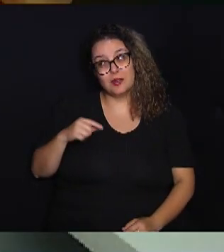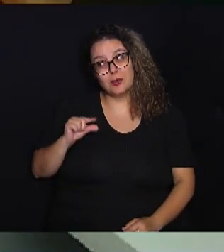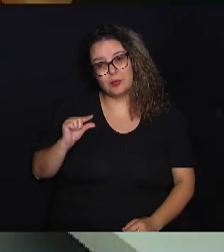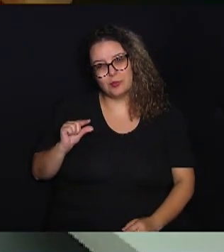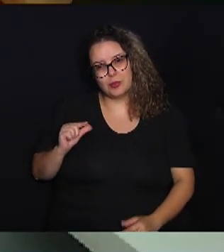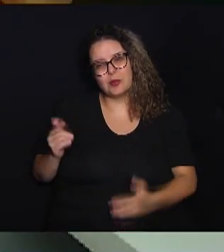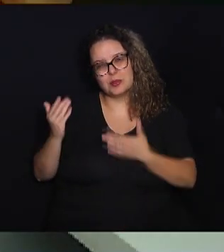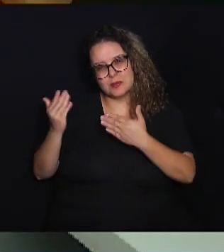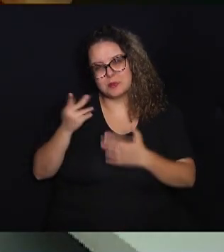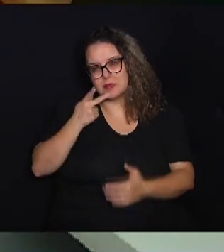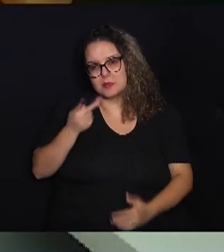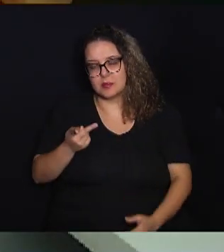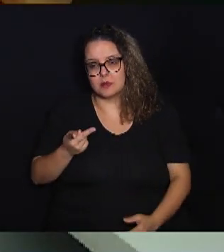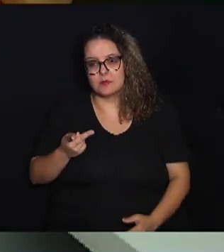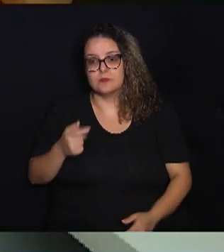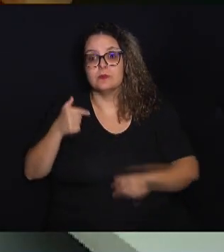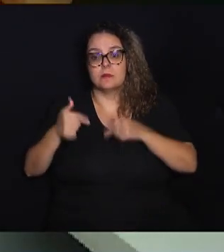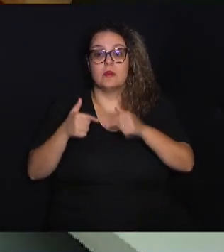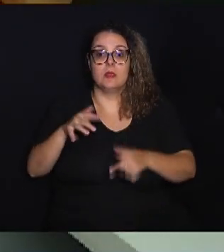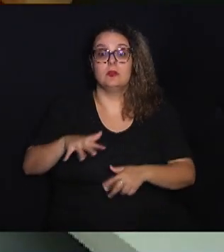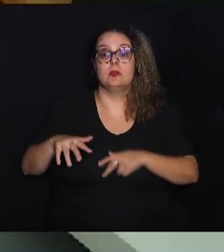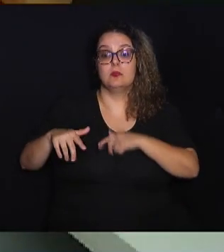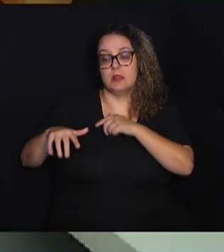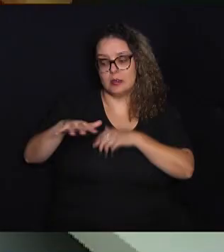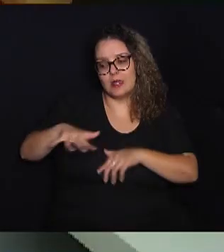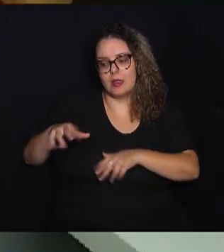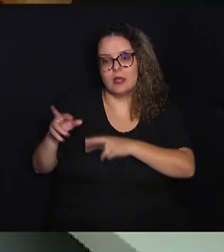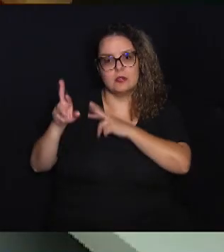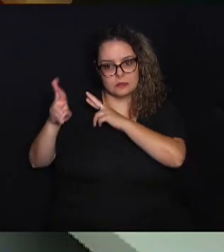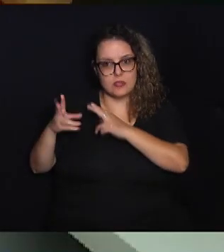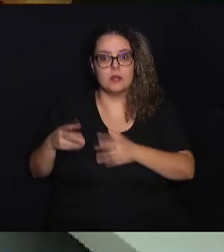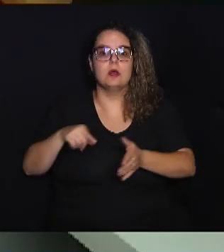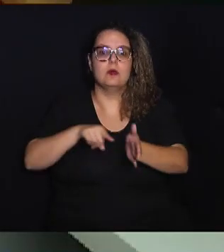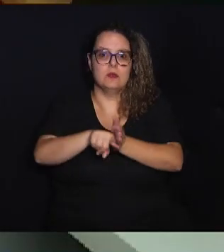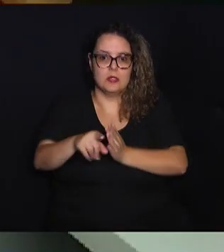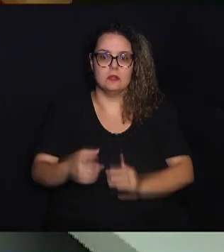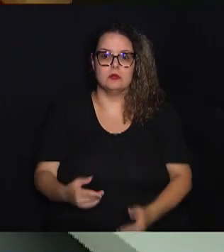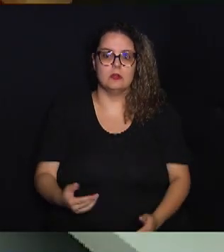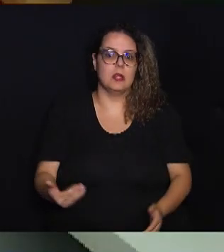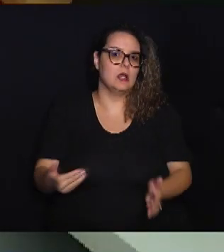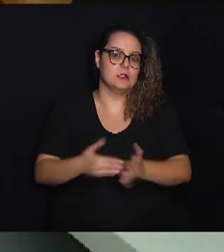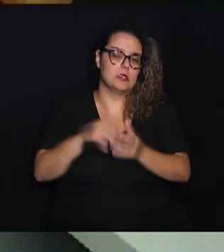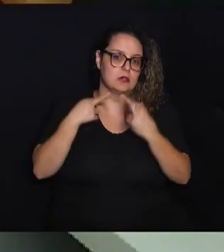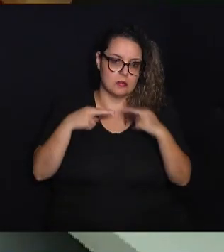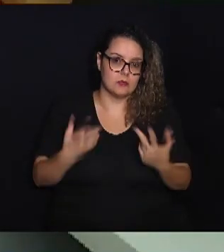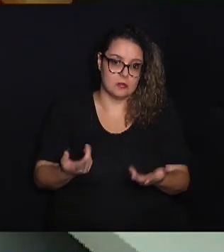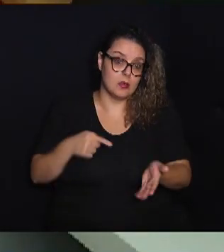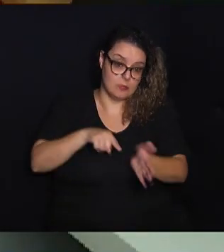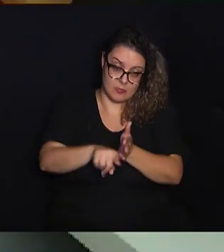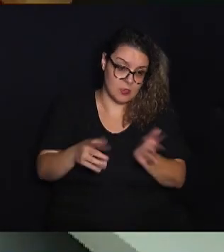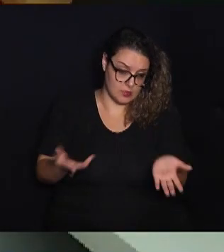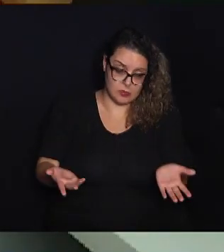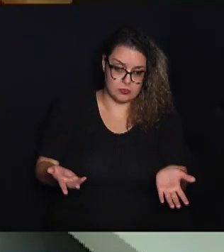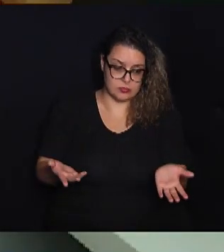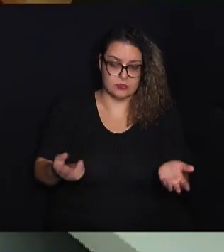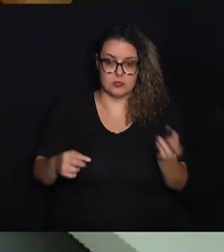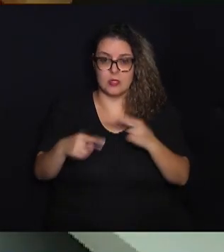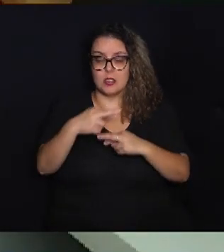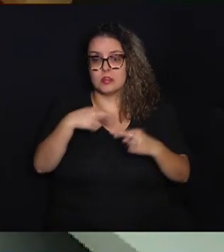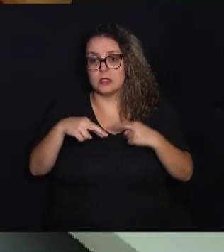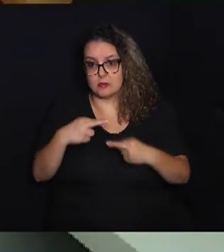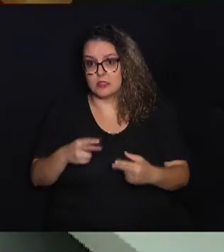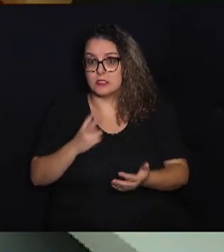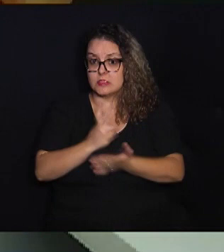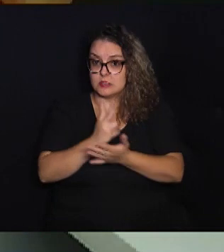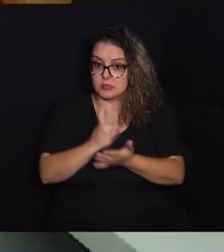suspeito para falar, porque como eu trabalho com sono, eu sempre pergunto aos pacientes, mesmo que eles não queixem, né? Mas é um assunto que está cada vez